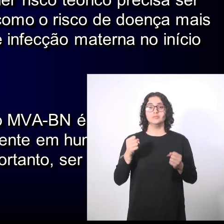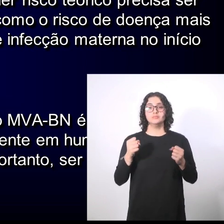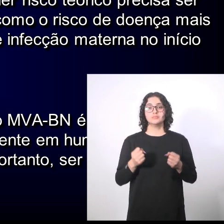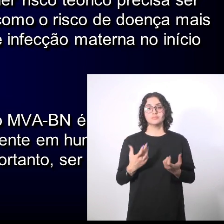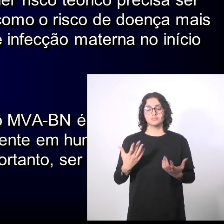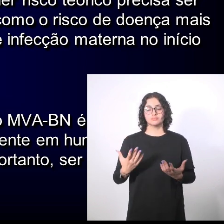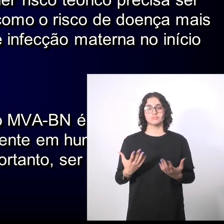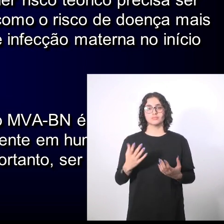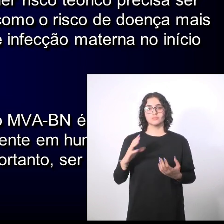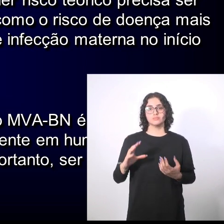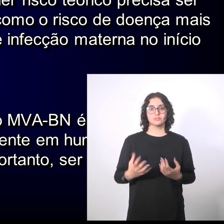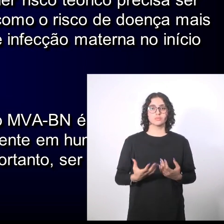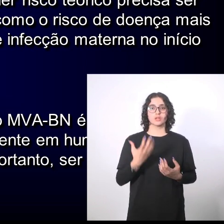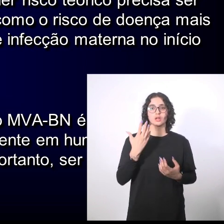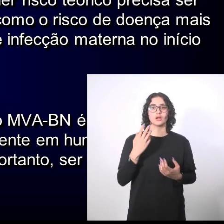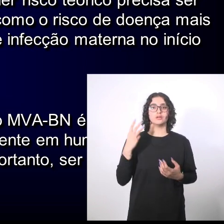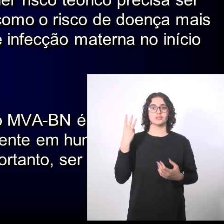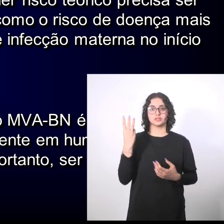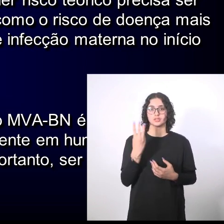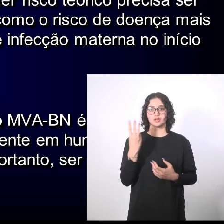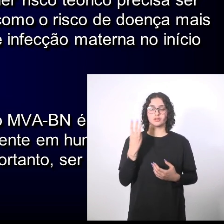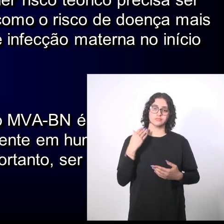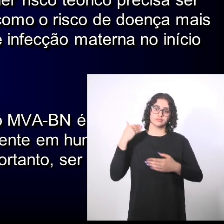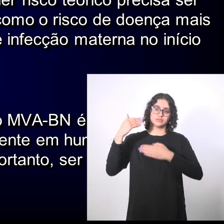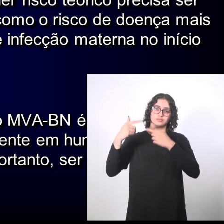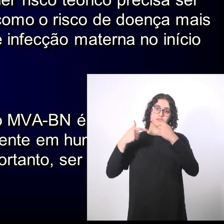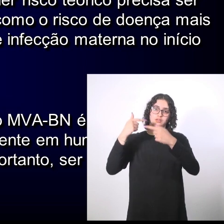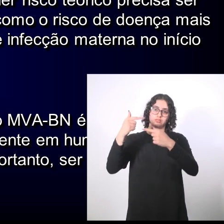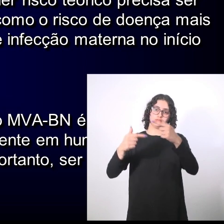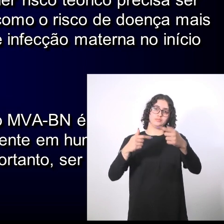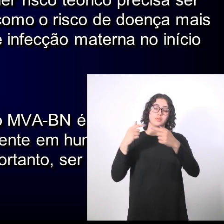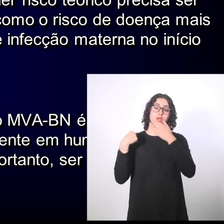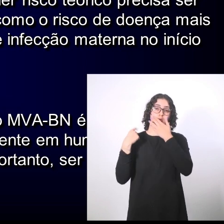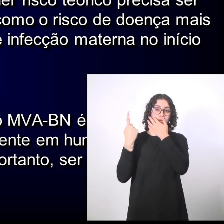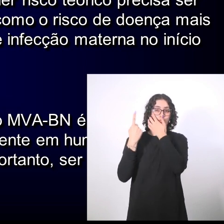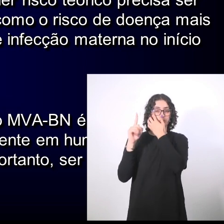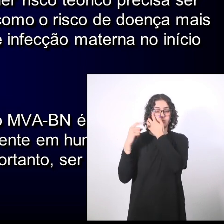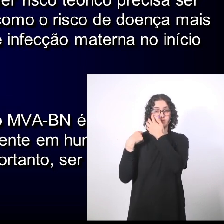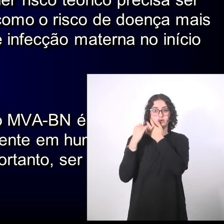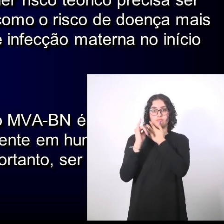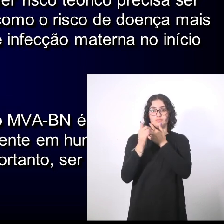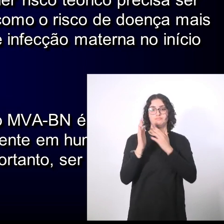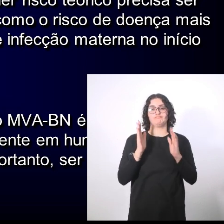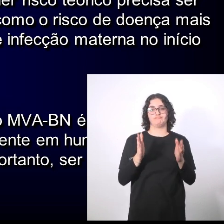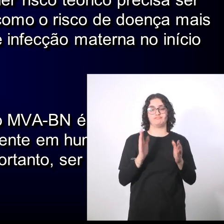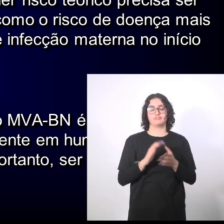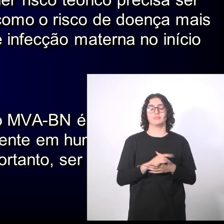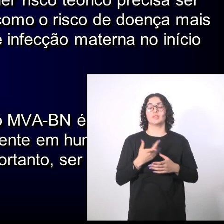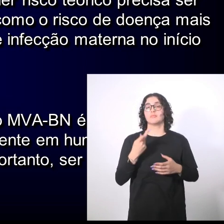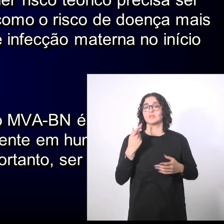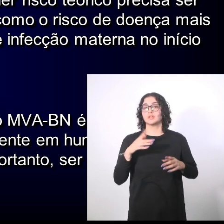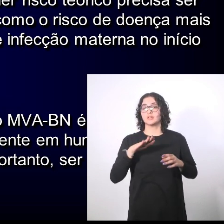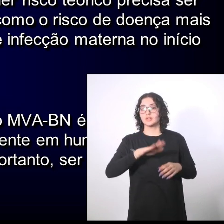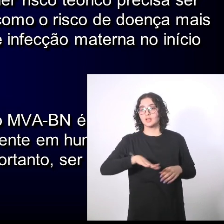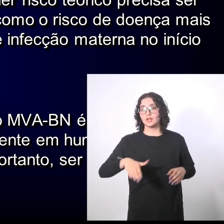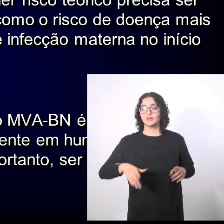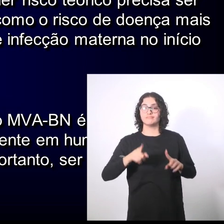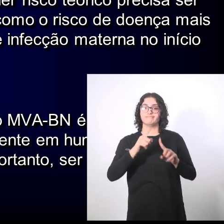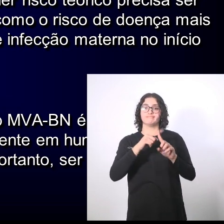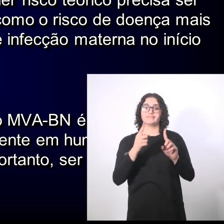possibilidade, obviamente, da vacina de terceira geração, né, que é a última que eu citei, em crianças. Em gestantes, ela